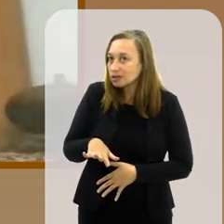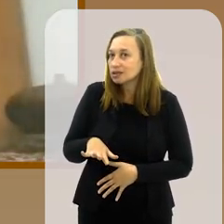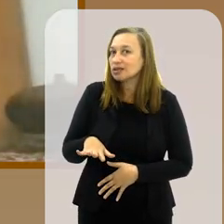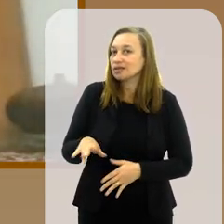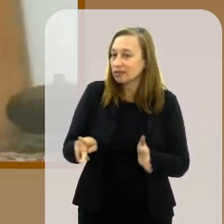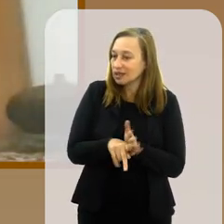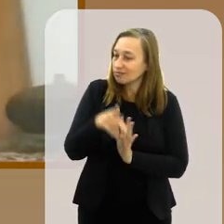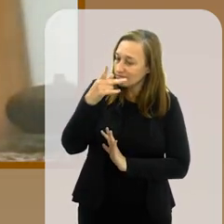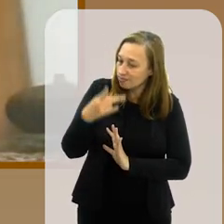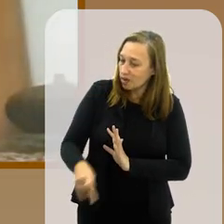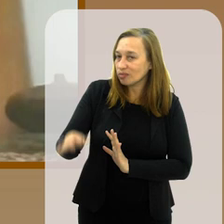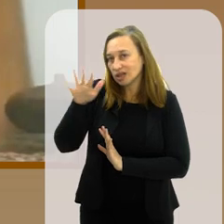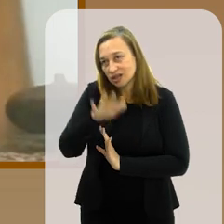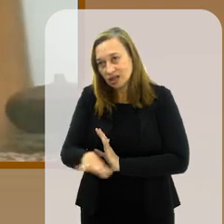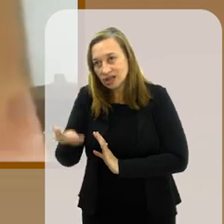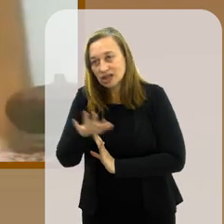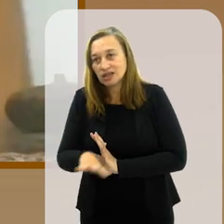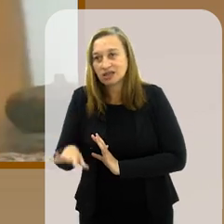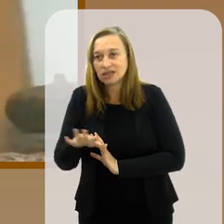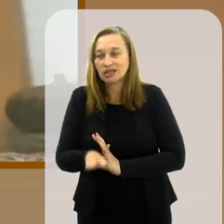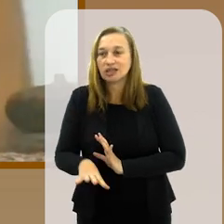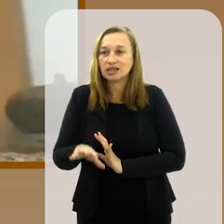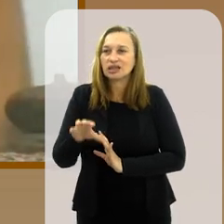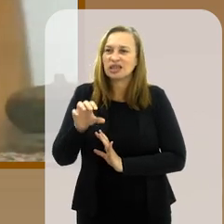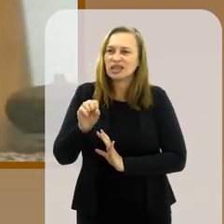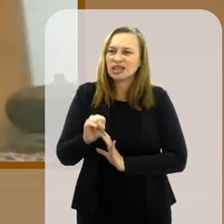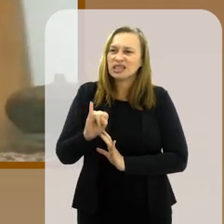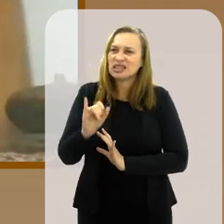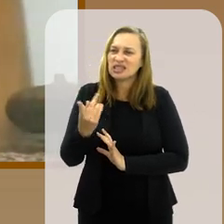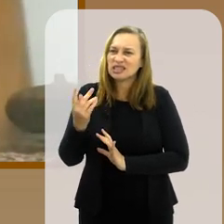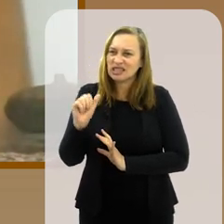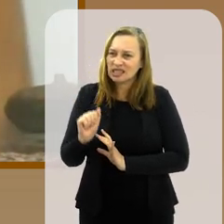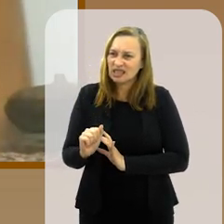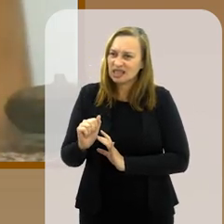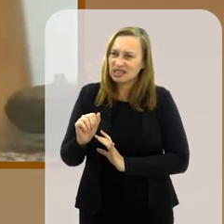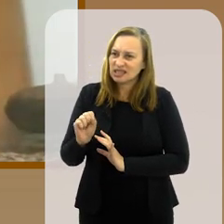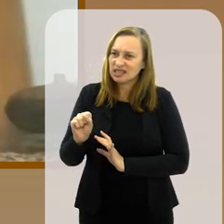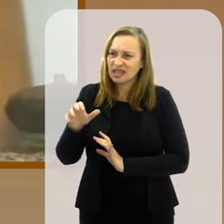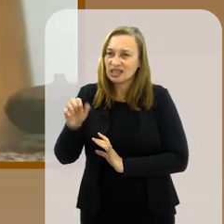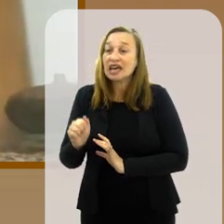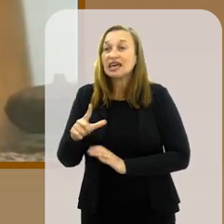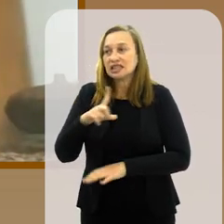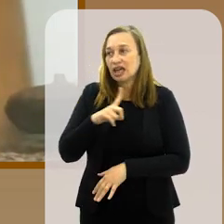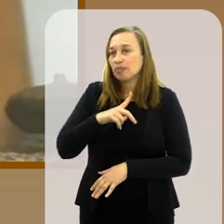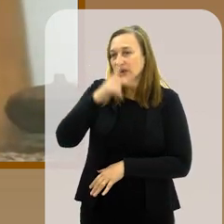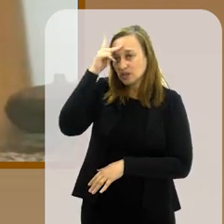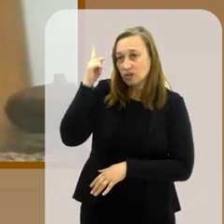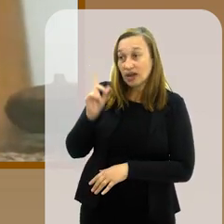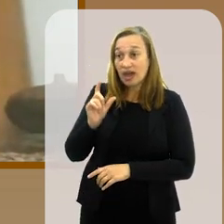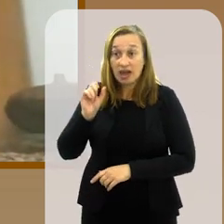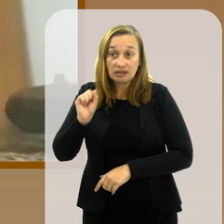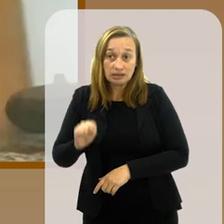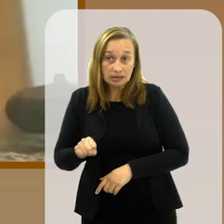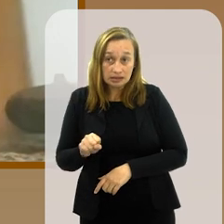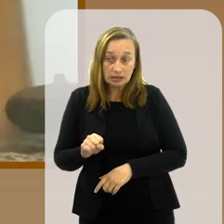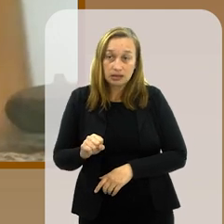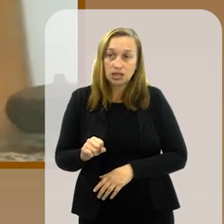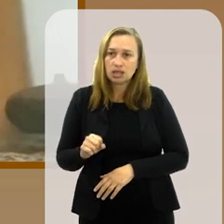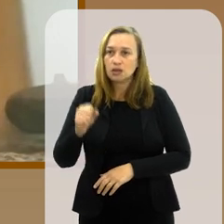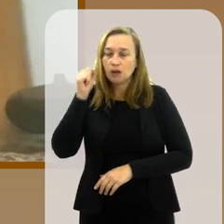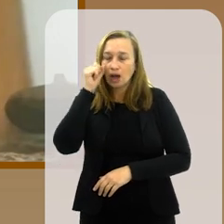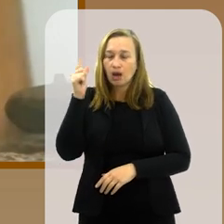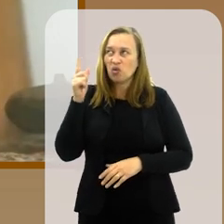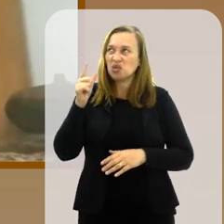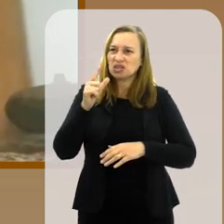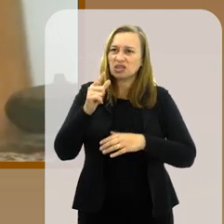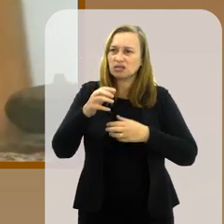para crianças. Esse livro é para as crianças. Chama Assim e Assado. Tem gente que é assim,